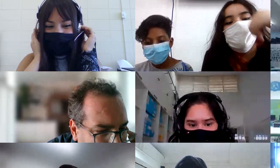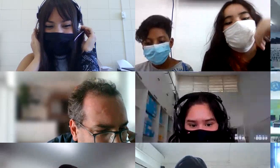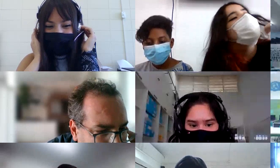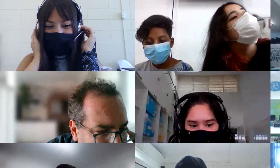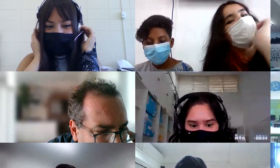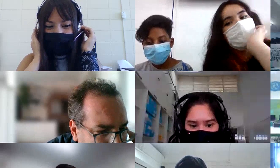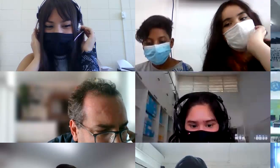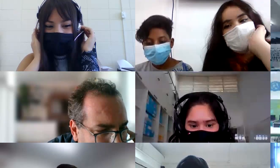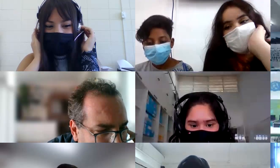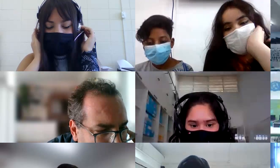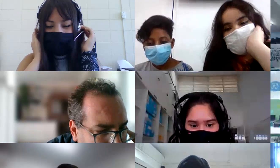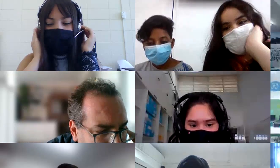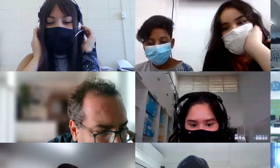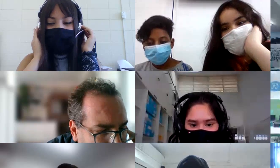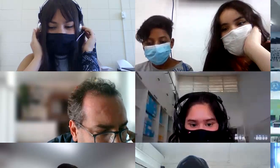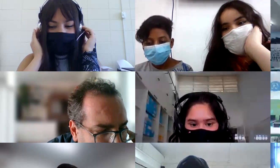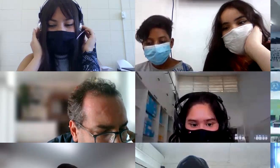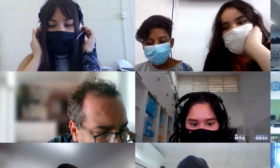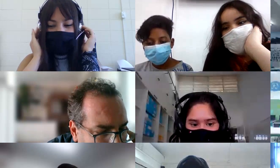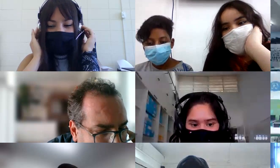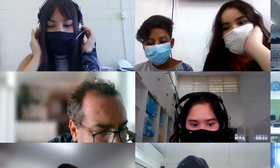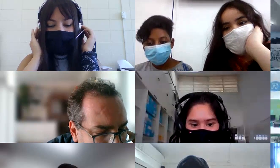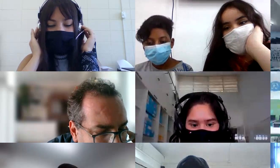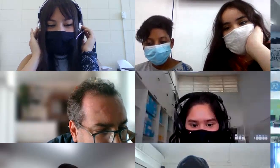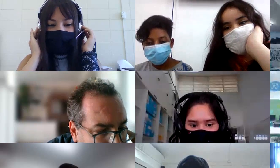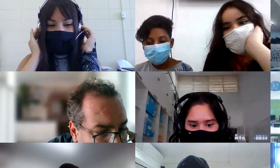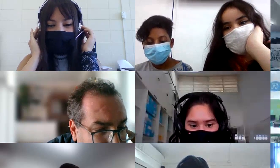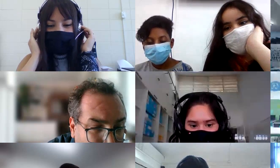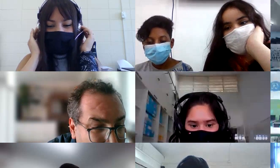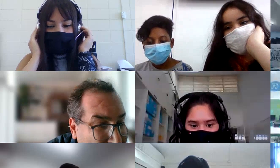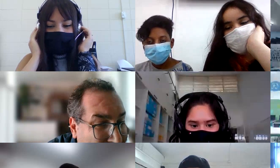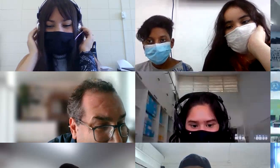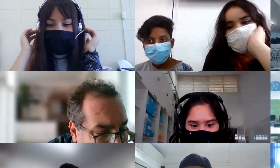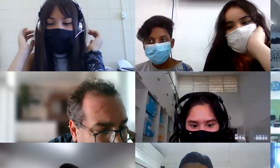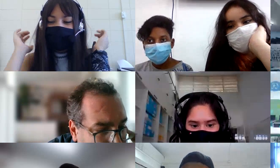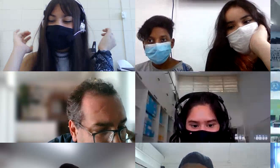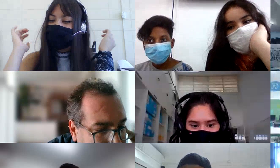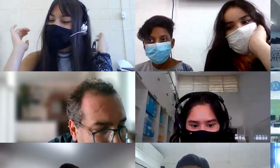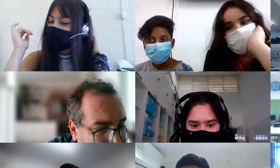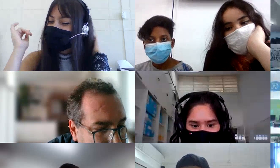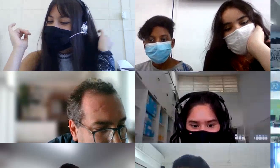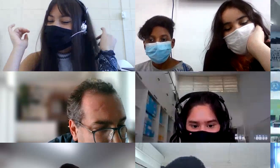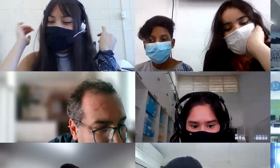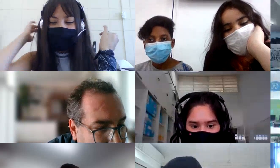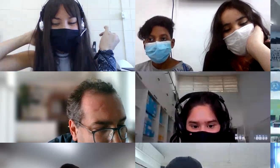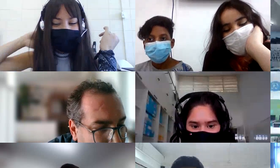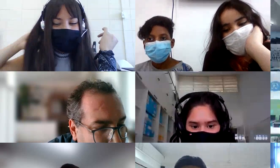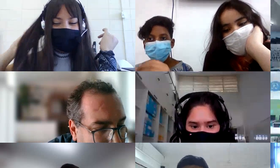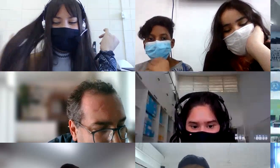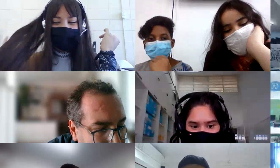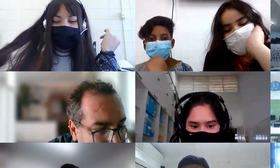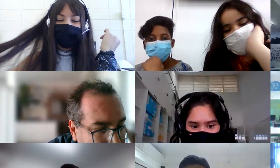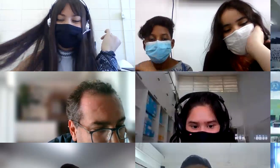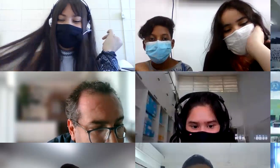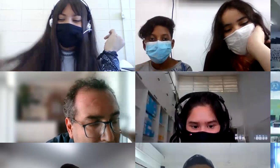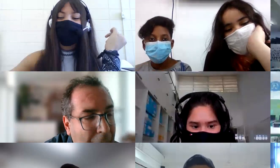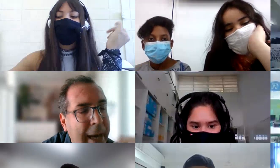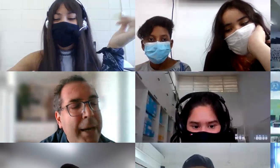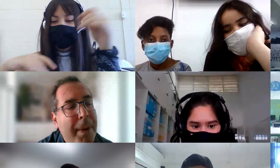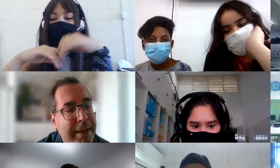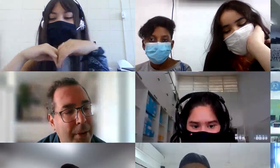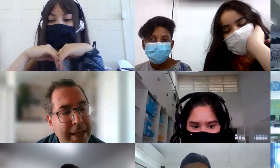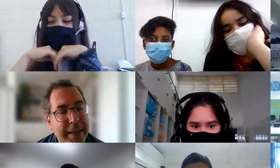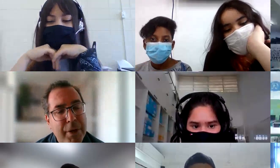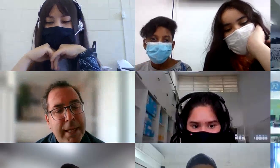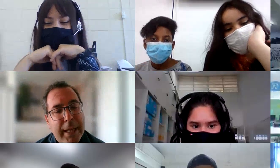falado sobre isso, sabe? Porque, querendo ou não, o tabu é só de falar sobre isso, já é um tabu.